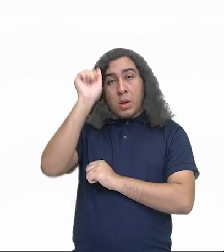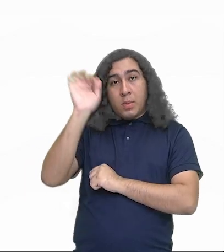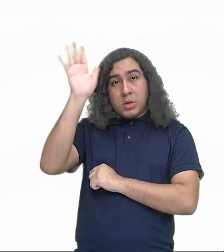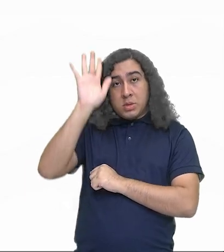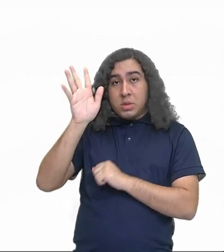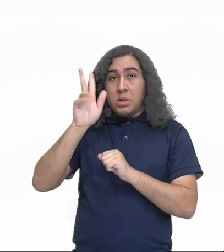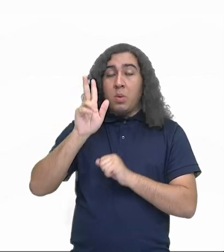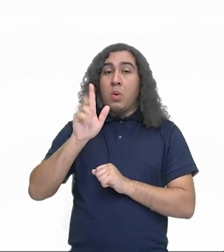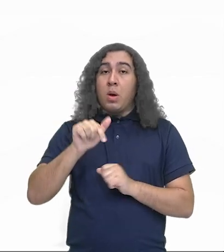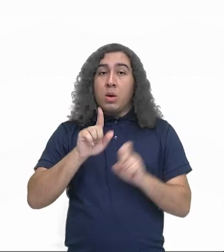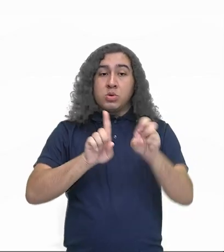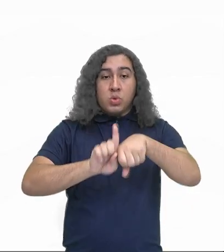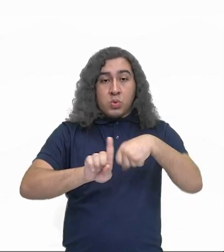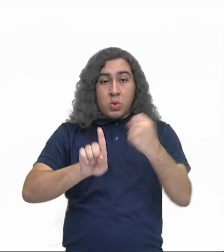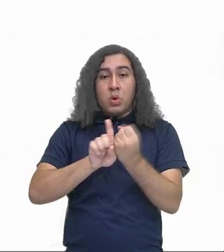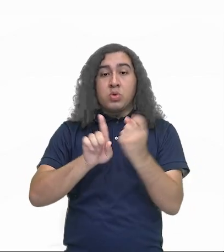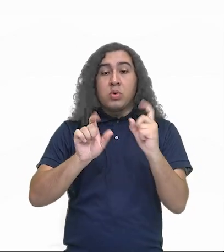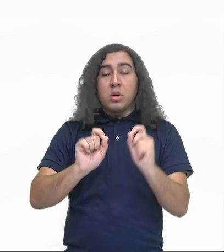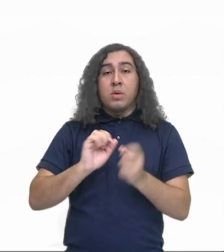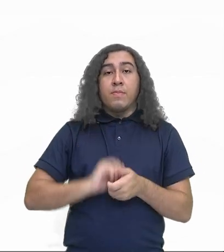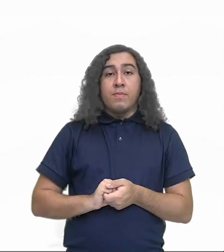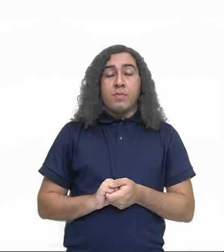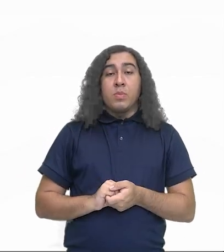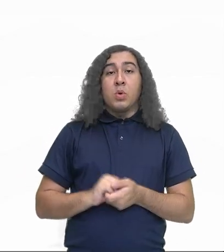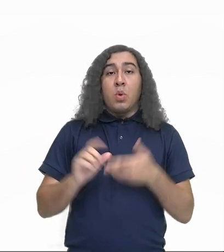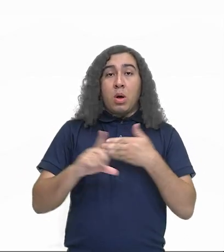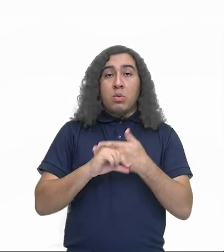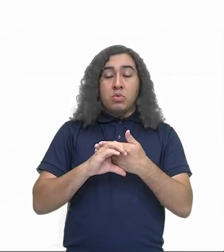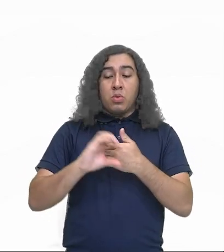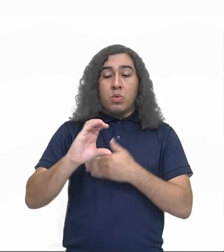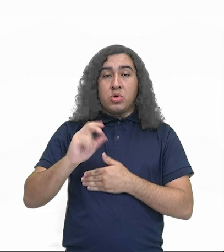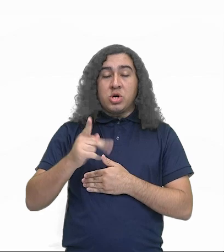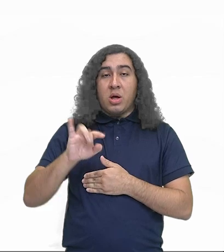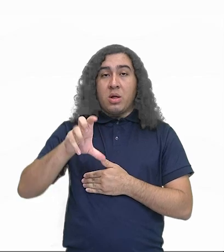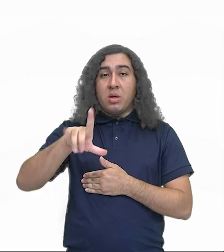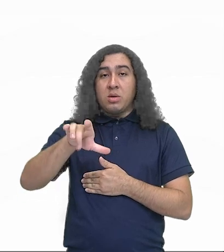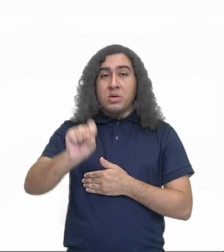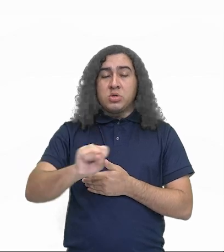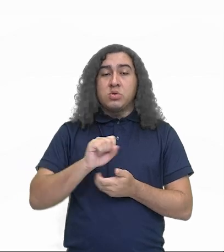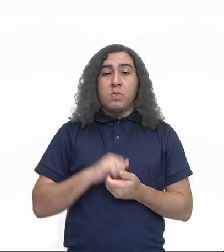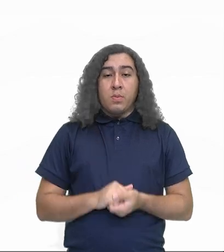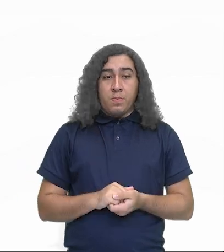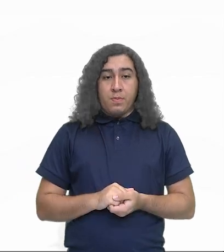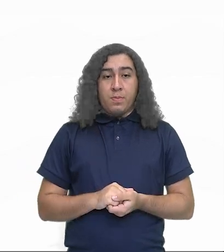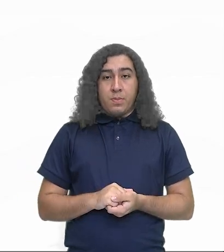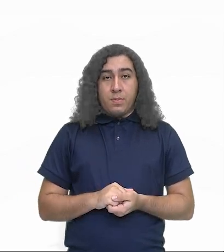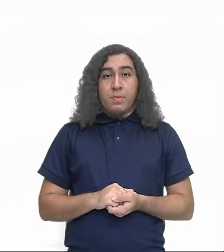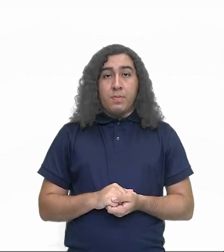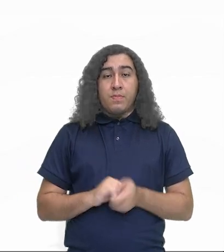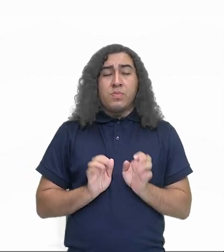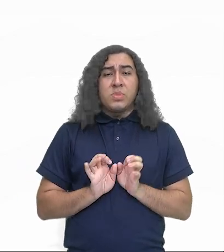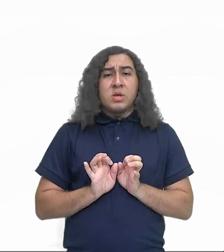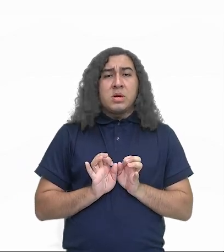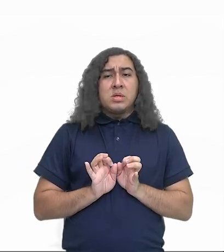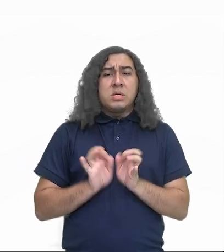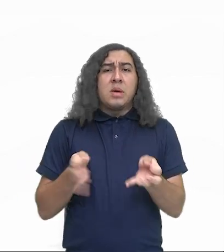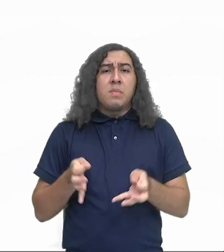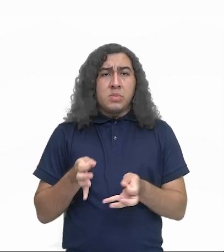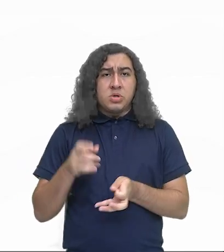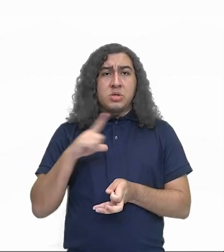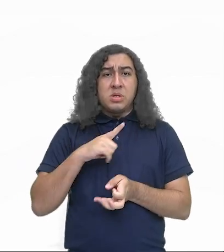imaginação sociológica de Charles White Mill. A coisa mais simples que existe na